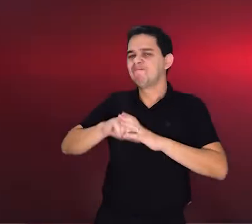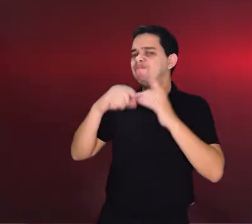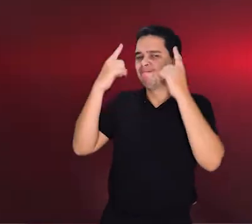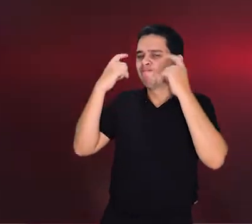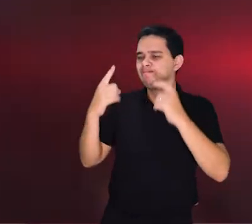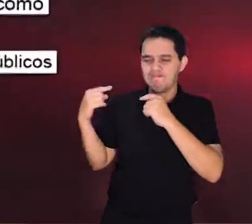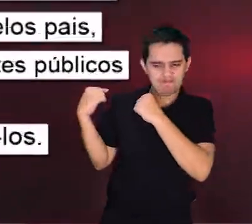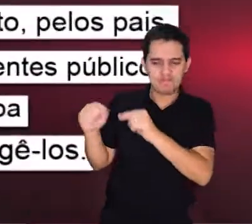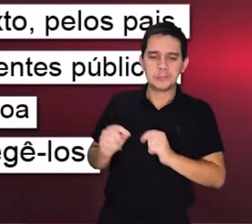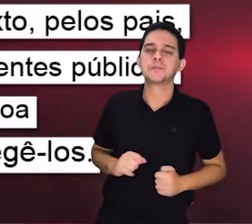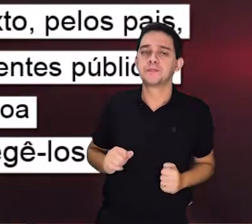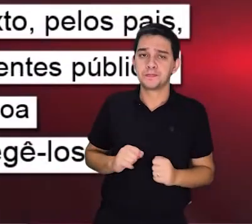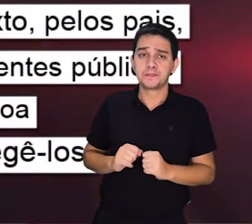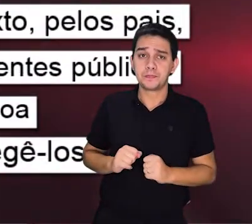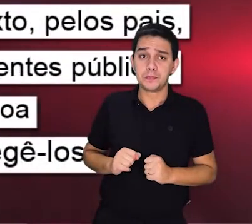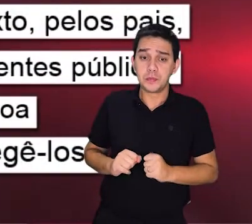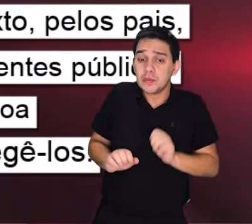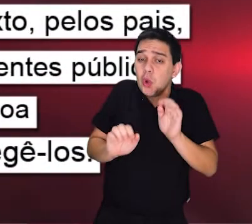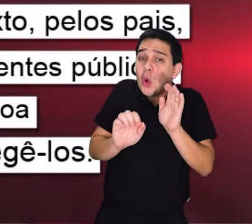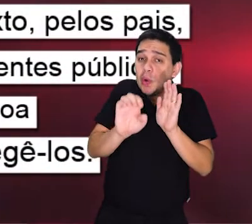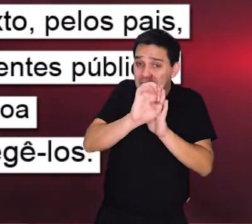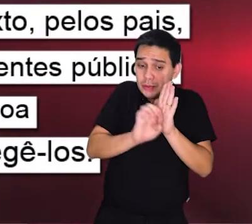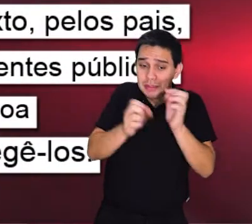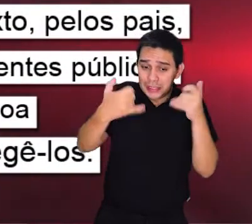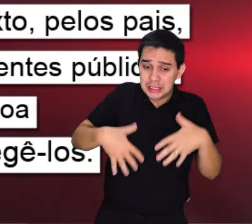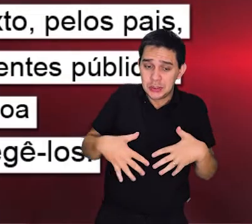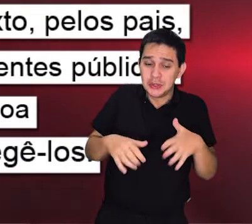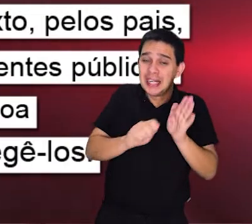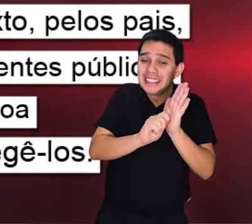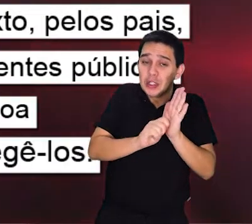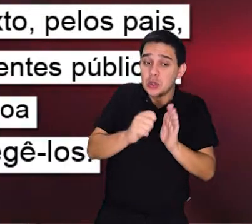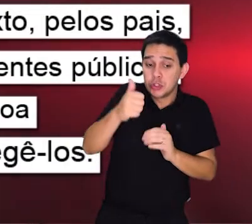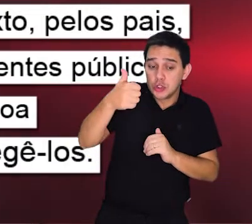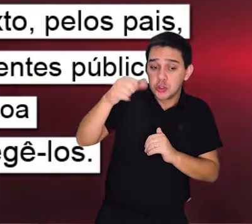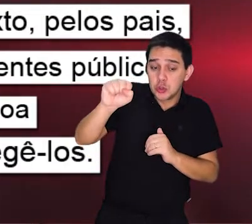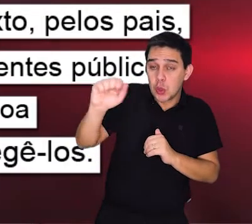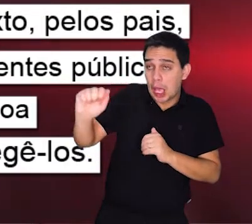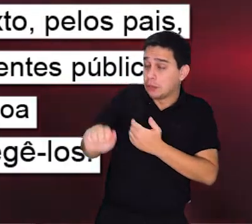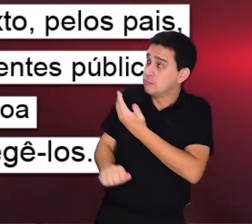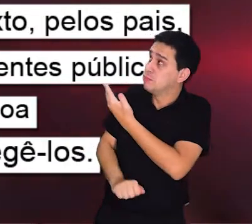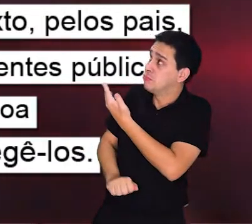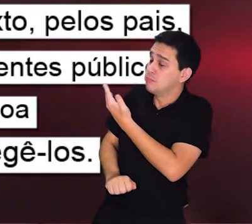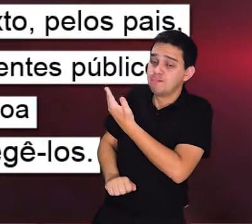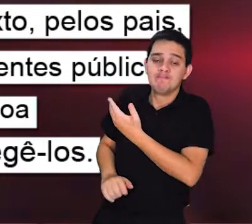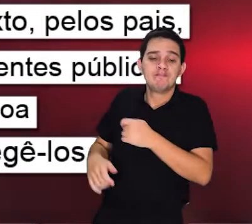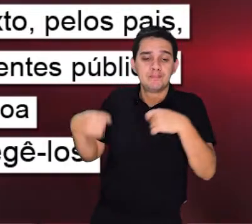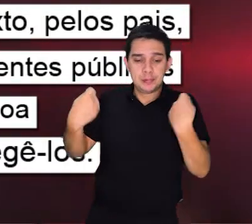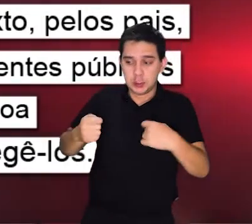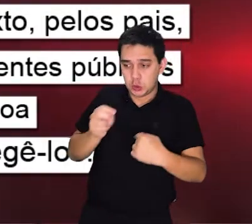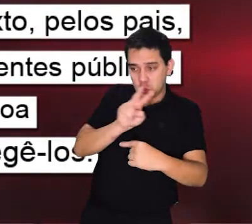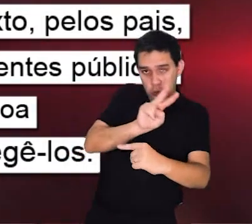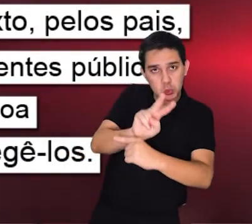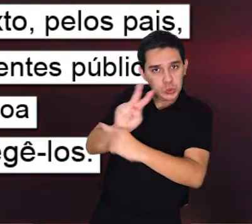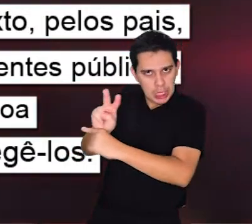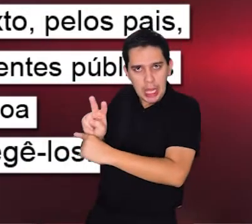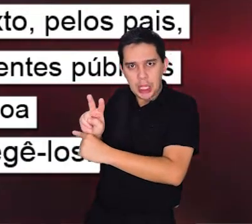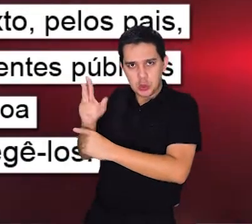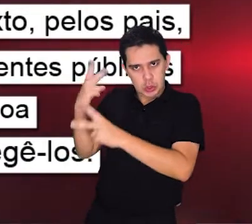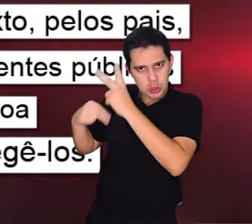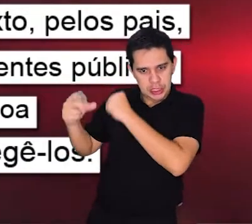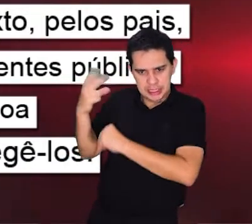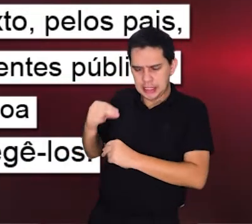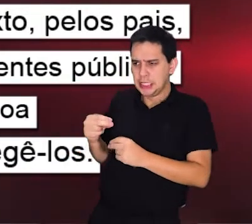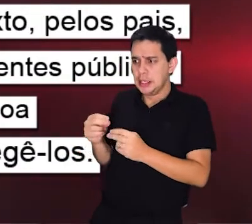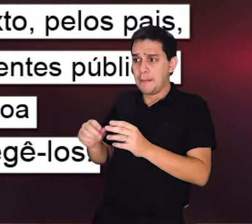artigo 18A, ele fala que o adolescente tem direito de ser educado e cuidado sem uso de castigo físico ou